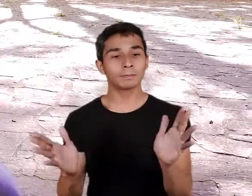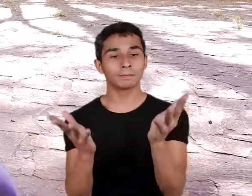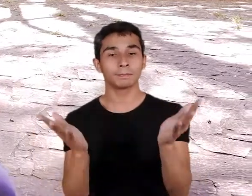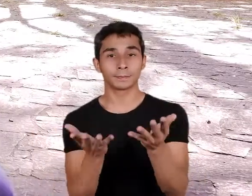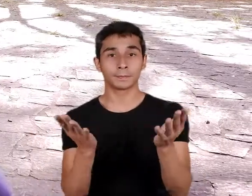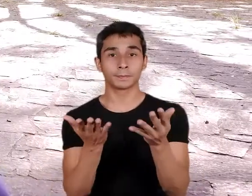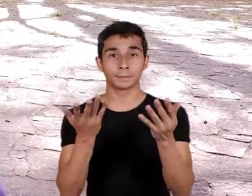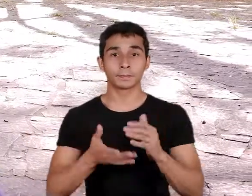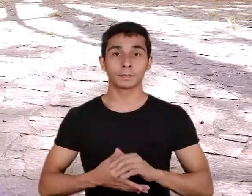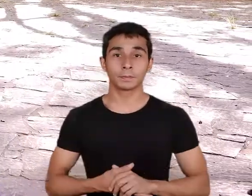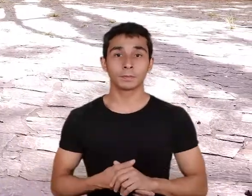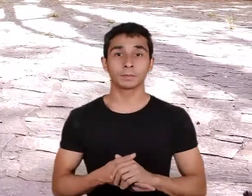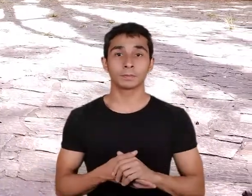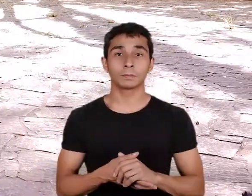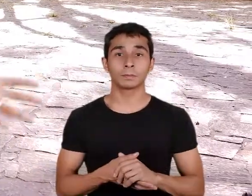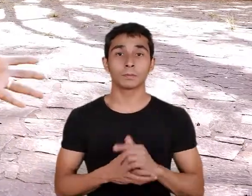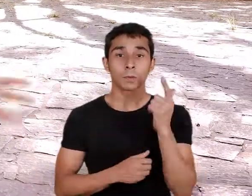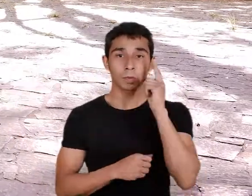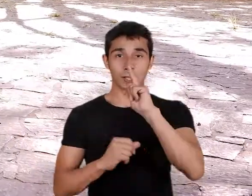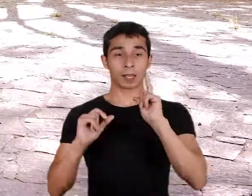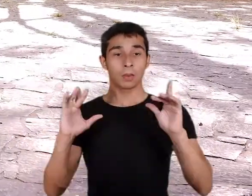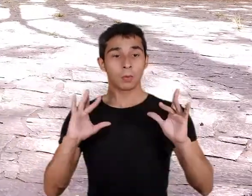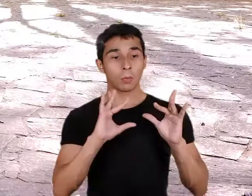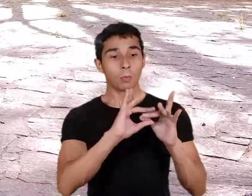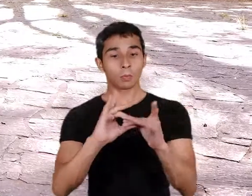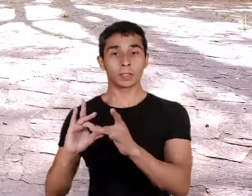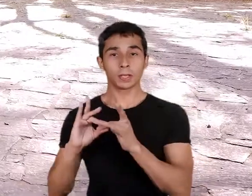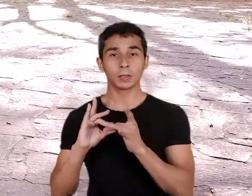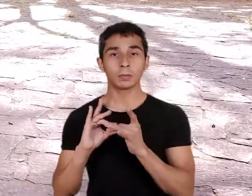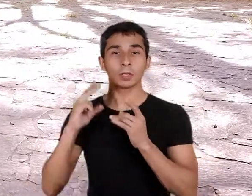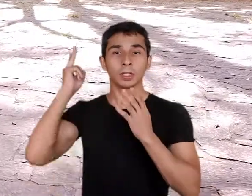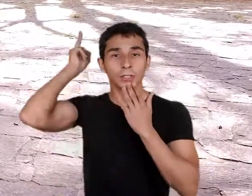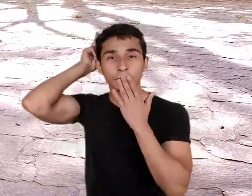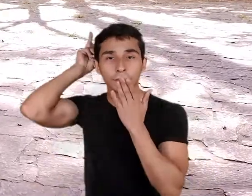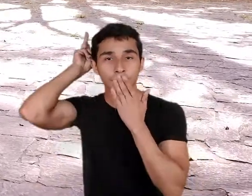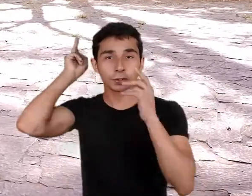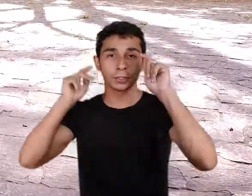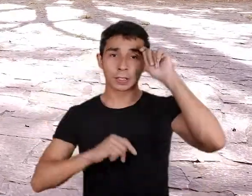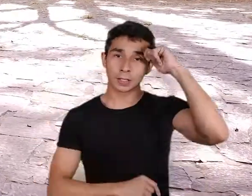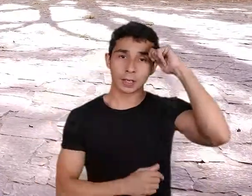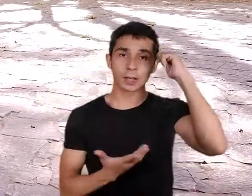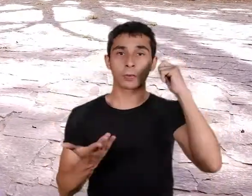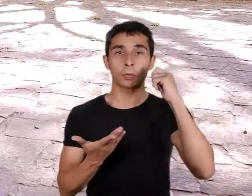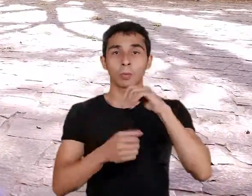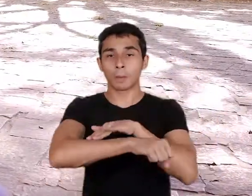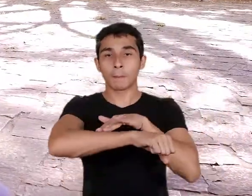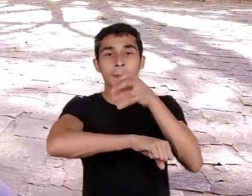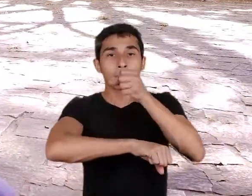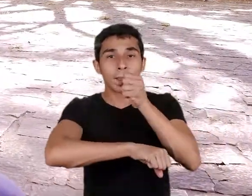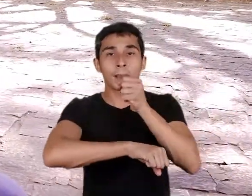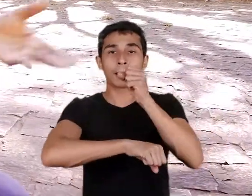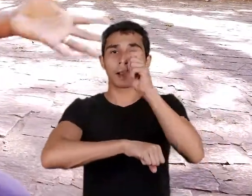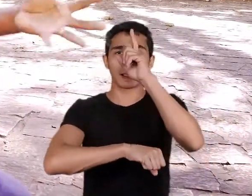né? Onde a gente pudesse estar irmanado, o negro, o índio, o branco,